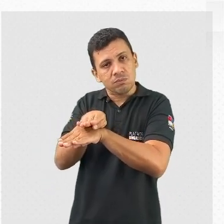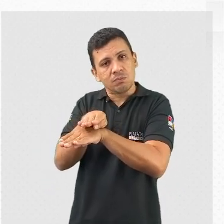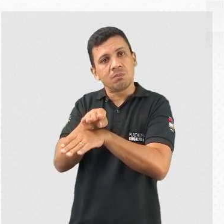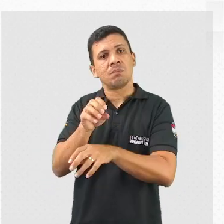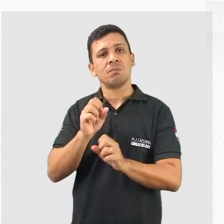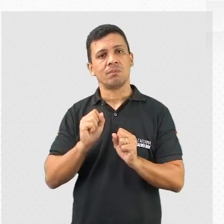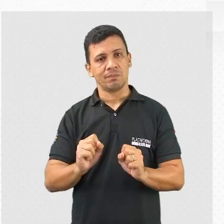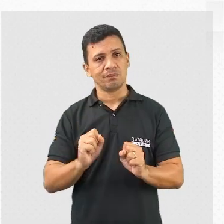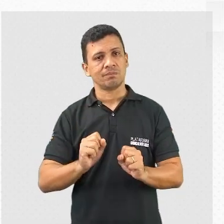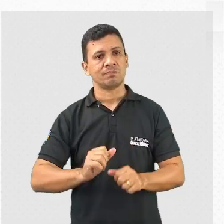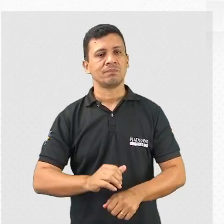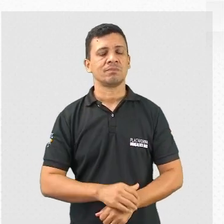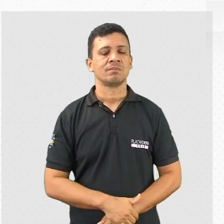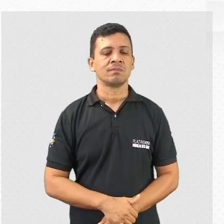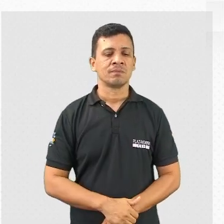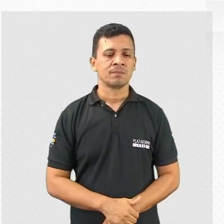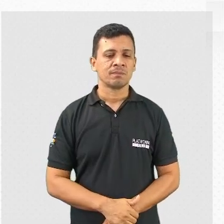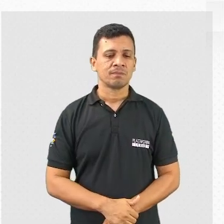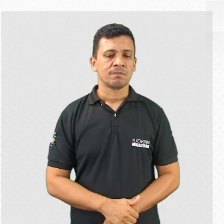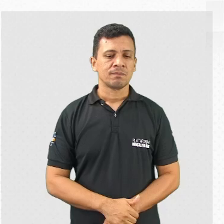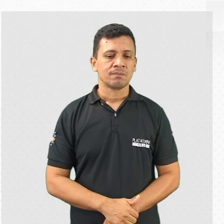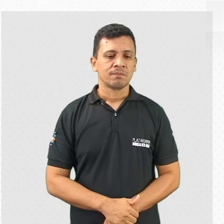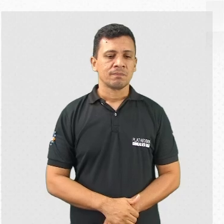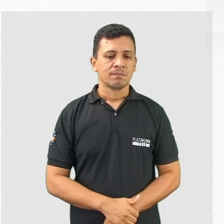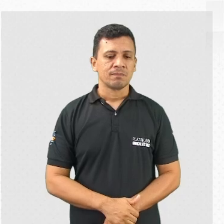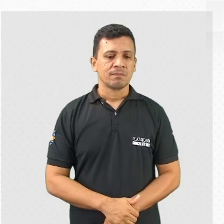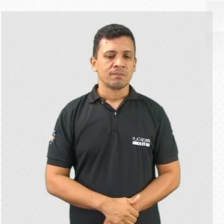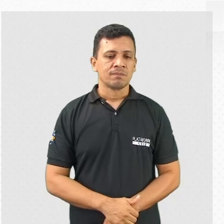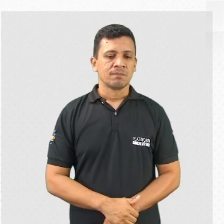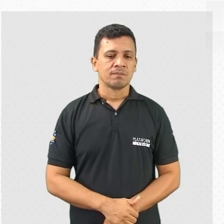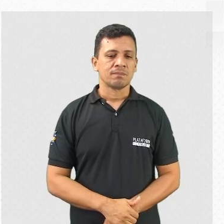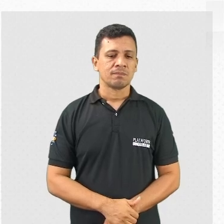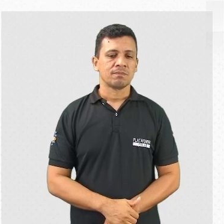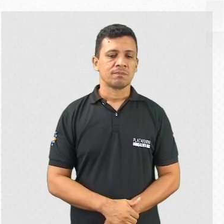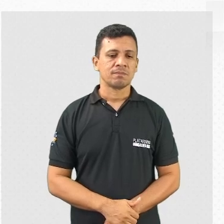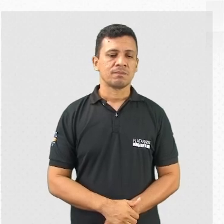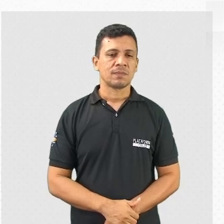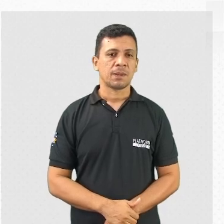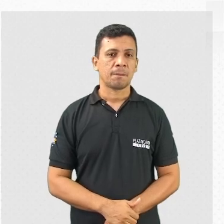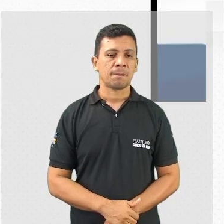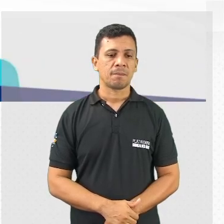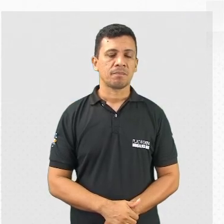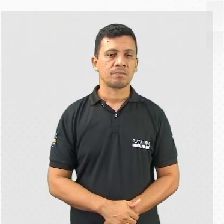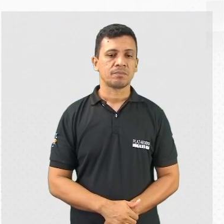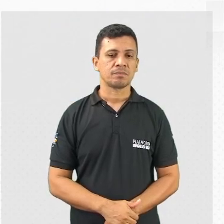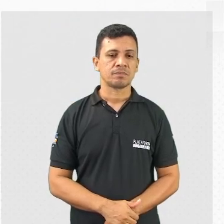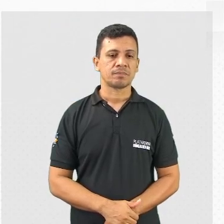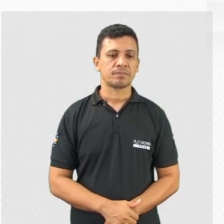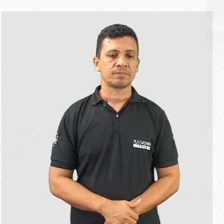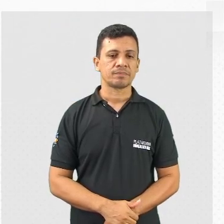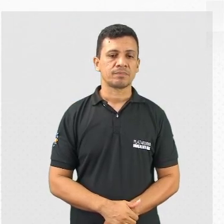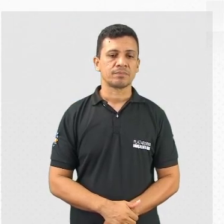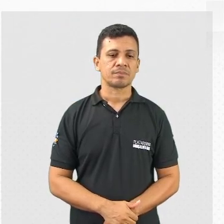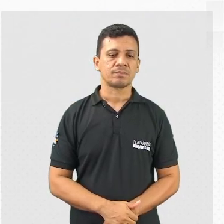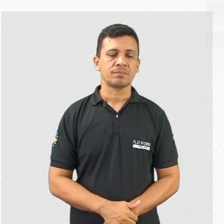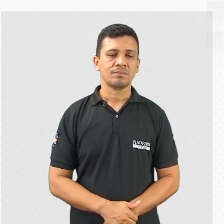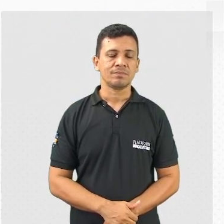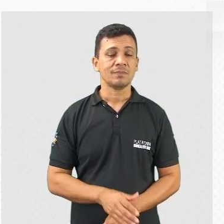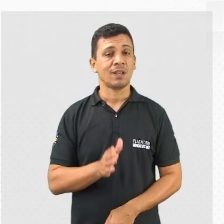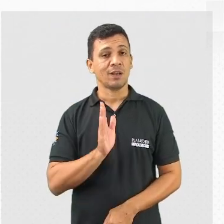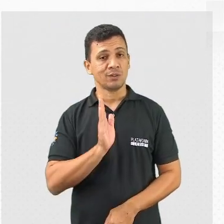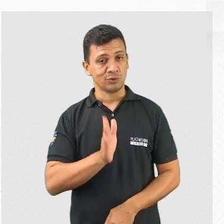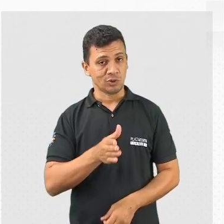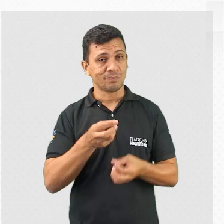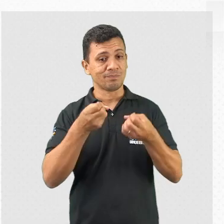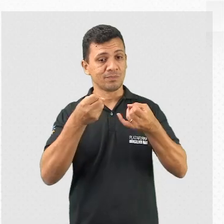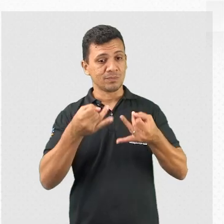também deslizar. Eu vou já mostrar isso em exemplo para ti, tá? Continuando, como a gente já